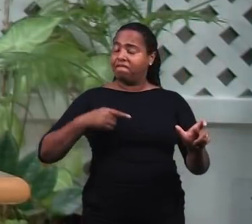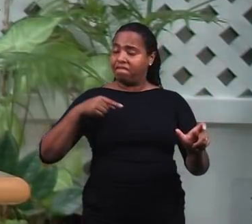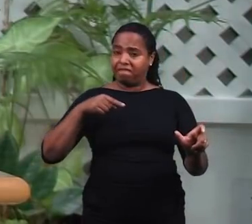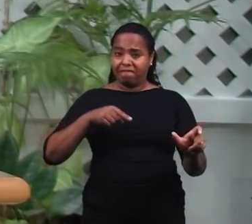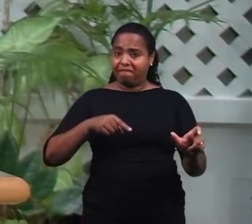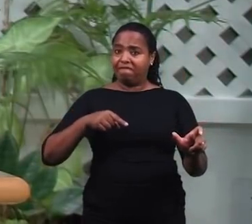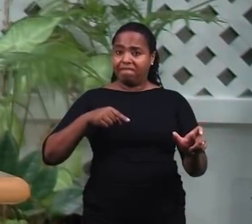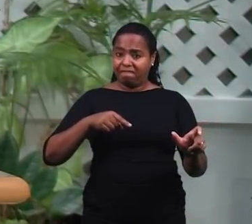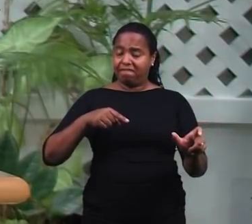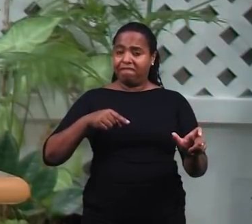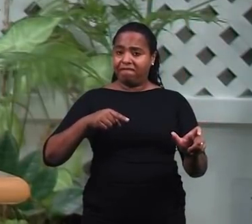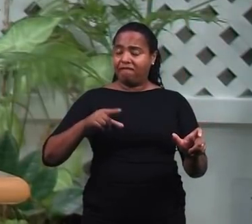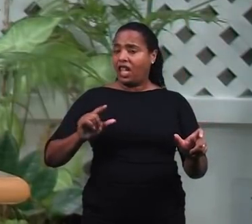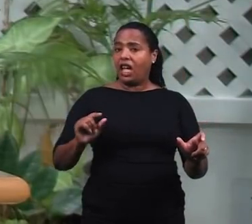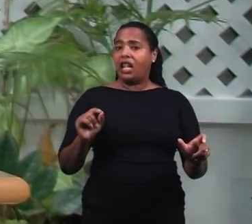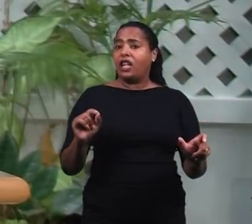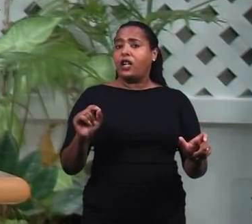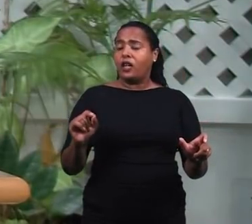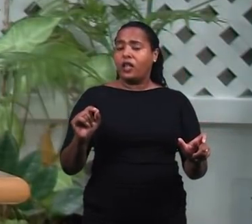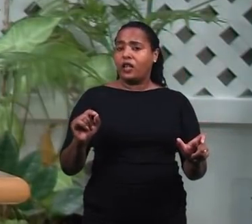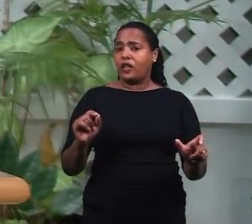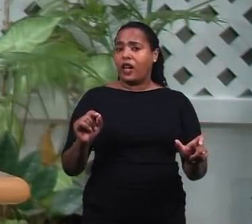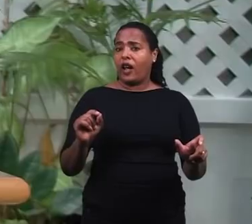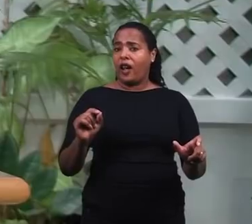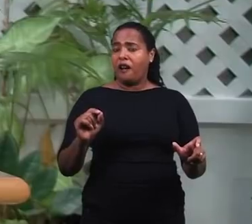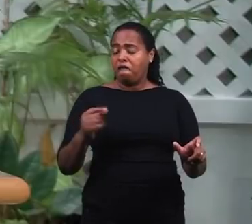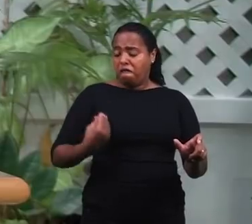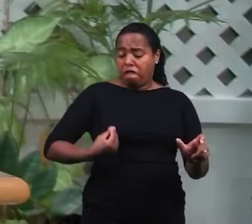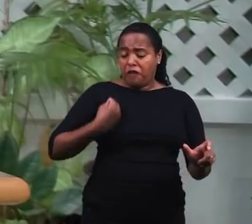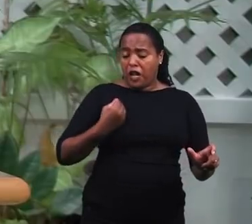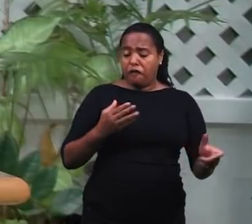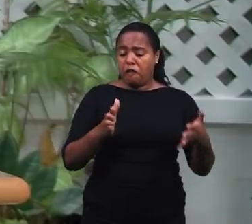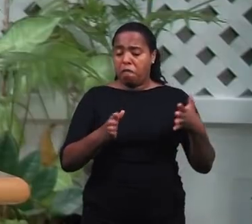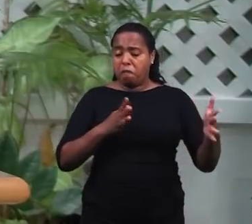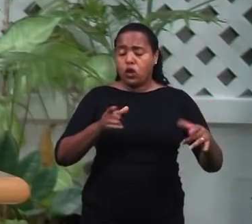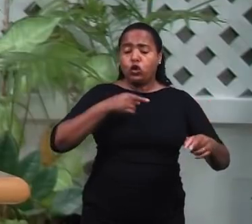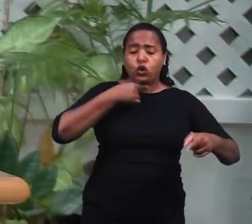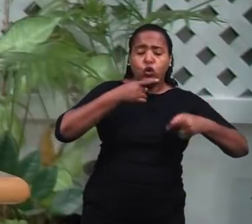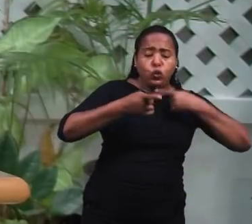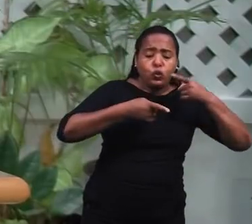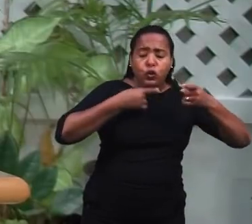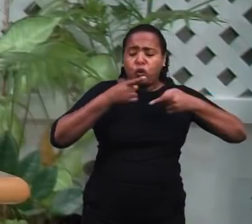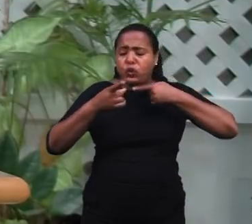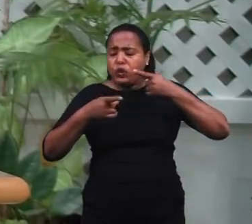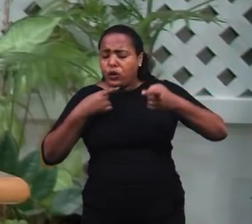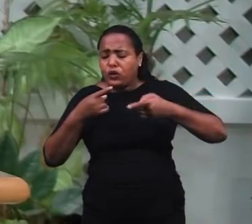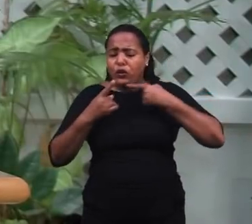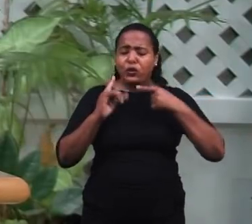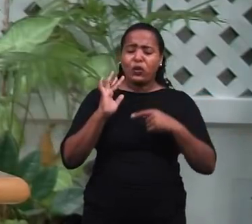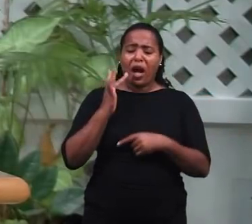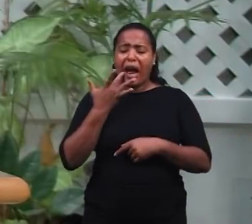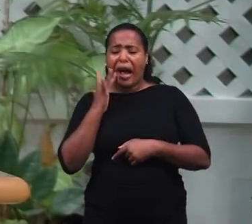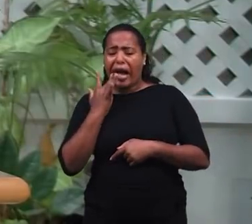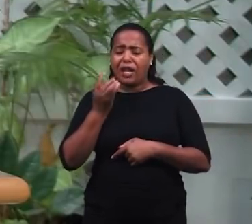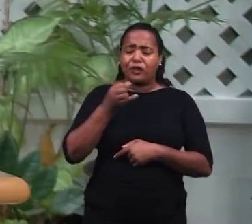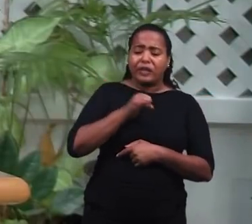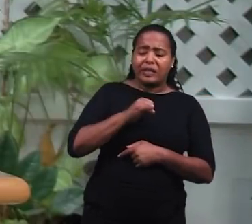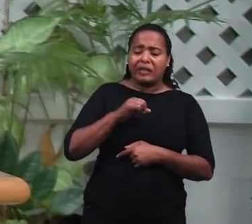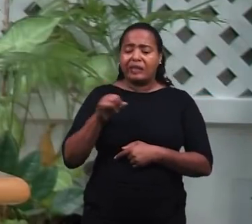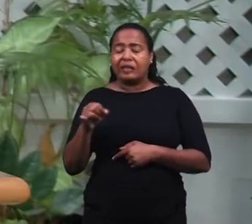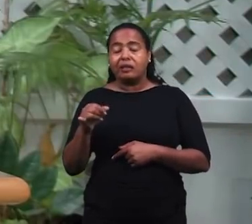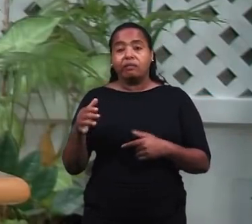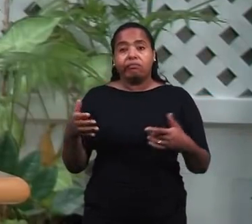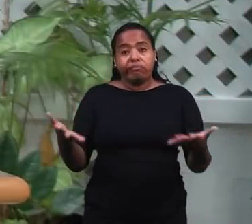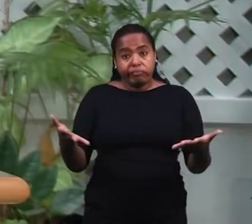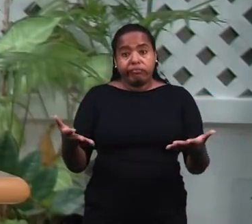em si, que vive de dúvidas e incertezas, momentos que se